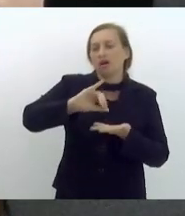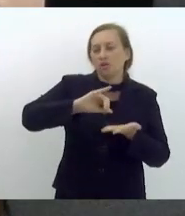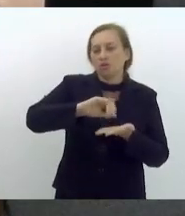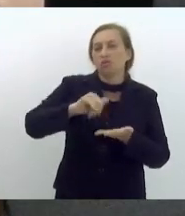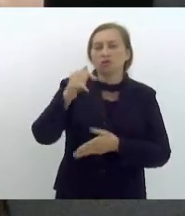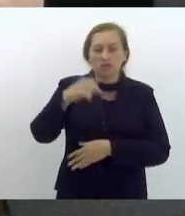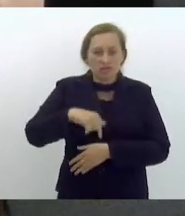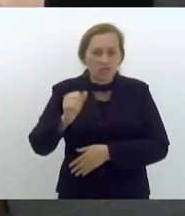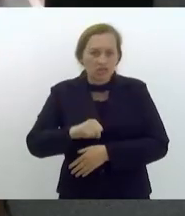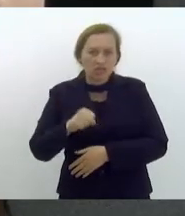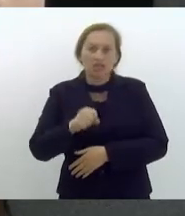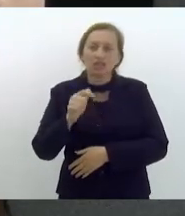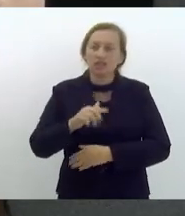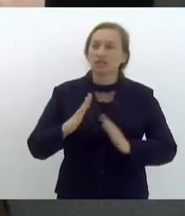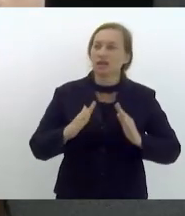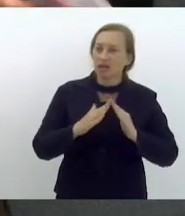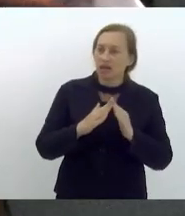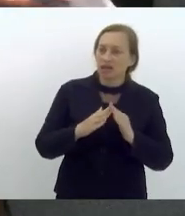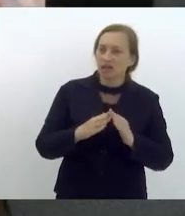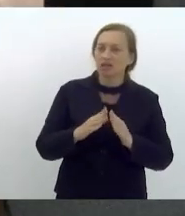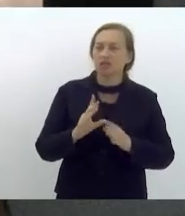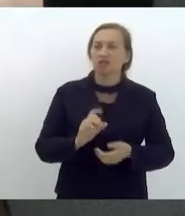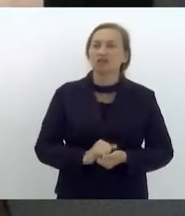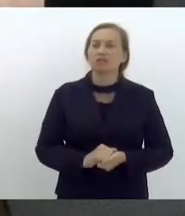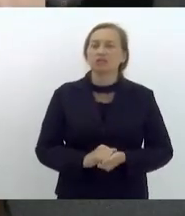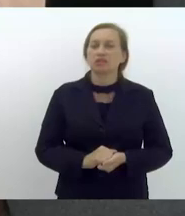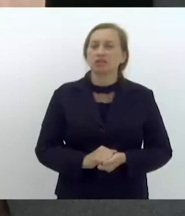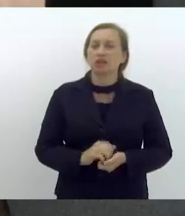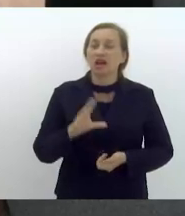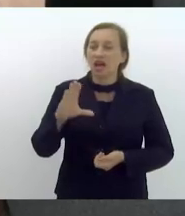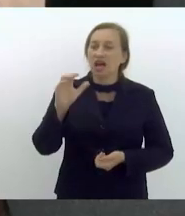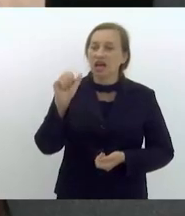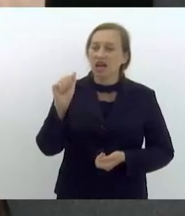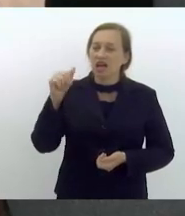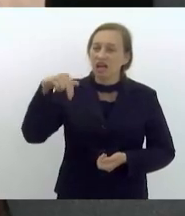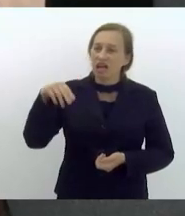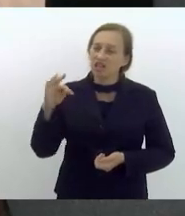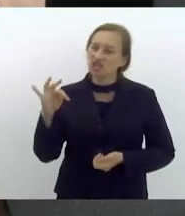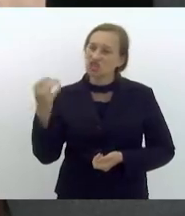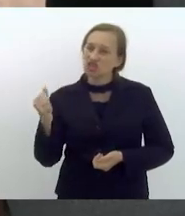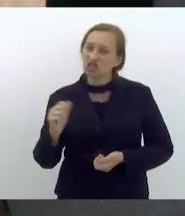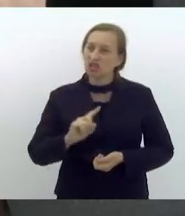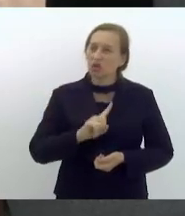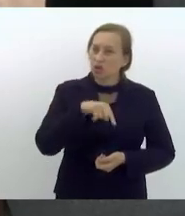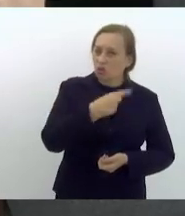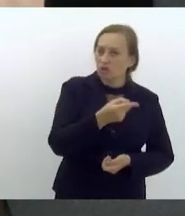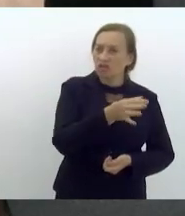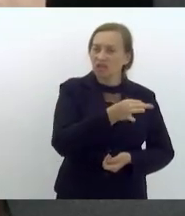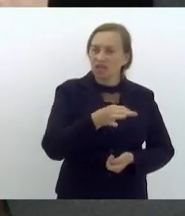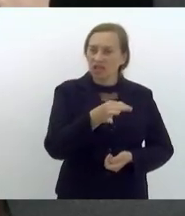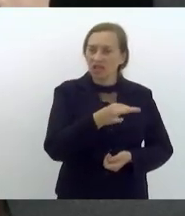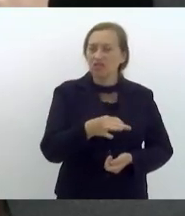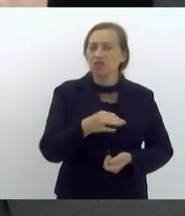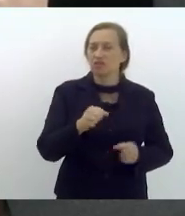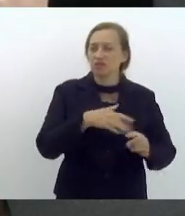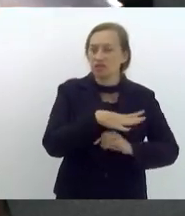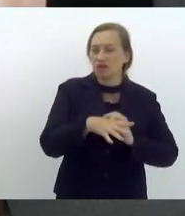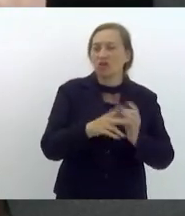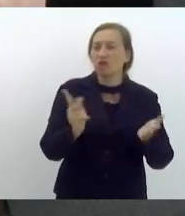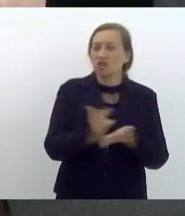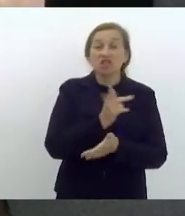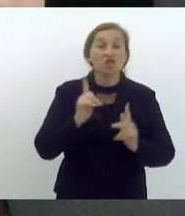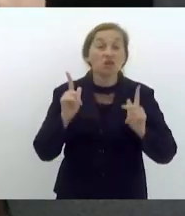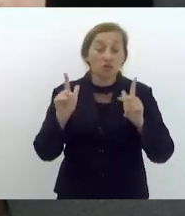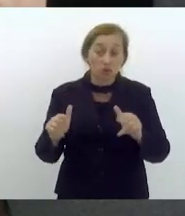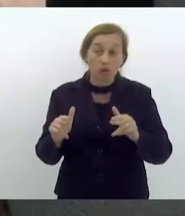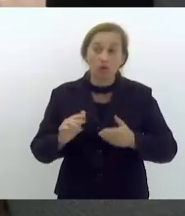aqui nessa casa só por um viés das cantinas há pouco tempo atrás na tarifa social também aconteceu a mesma coisa quando